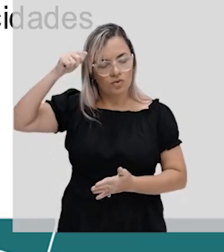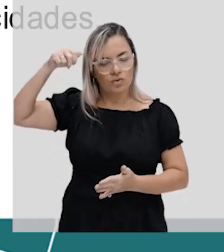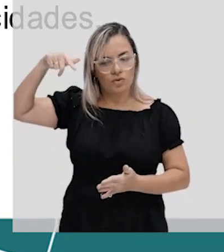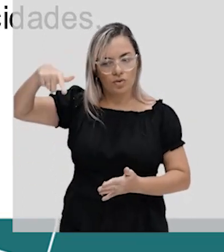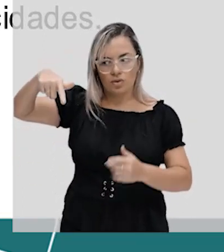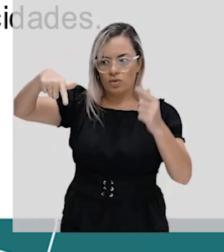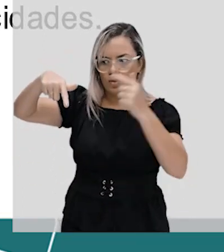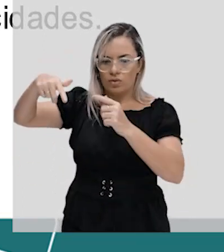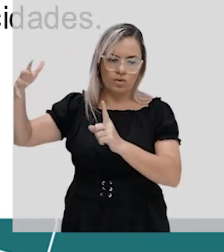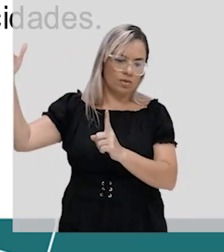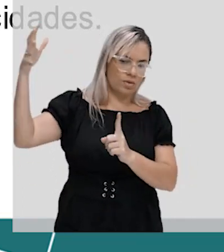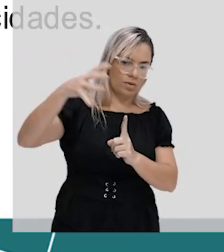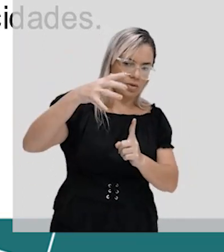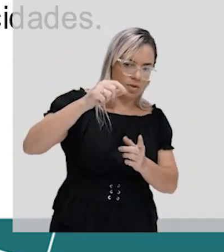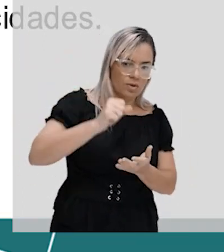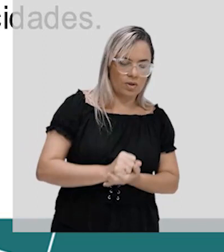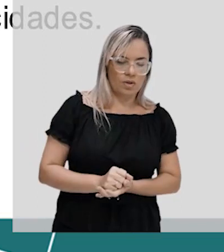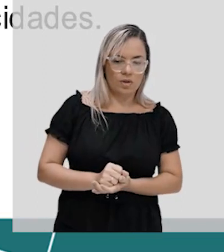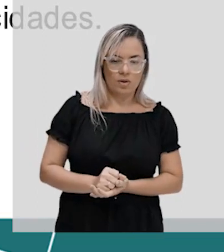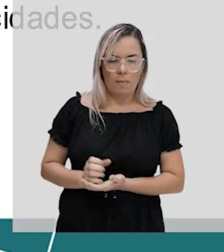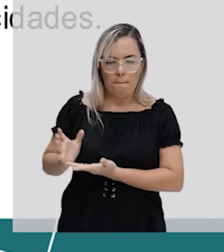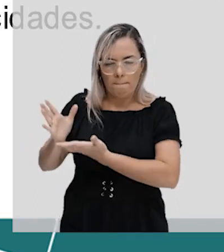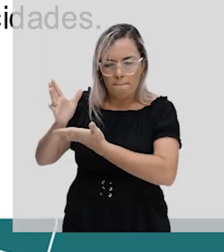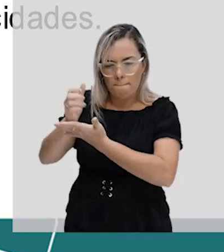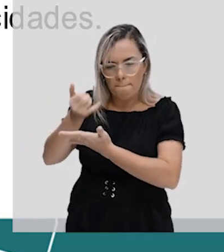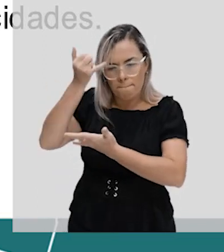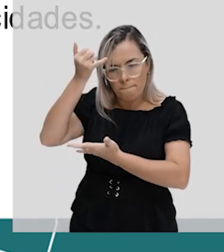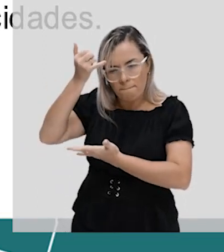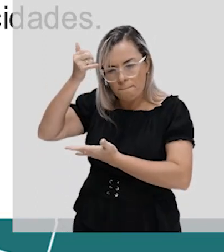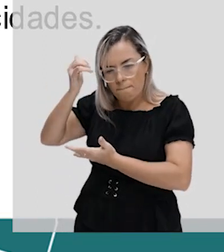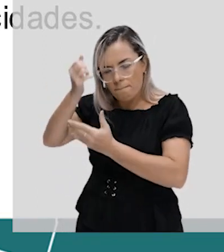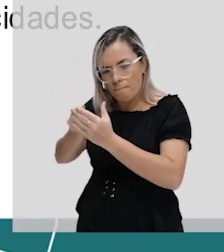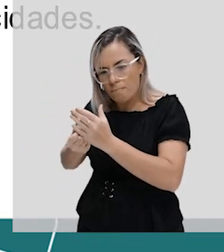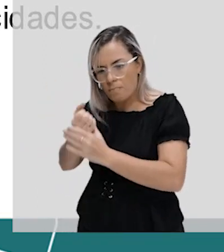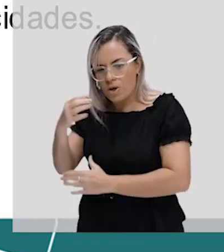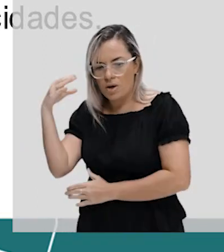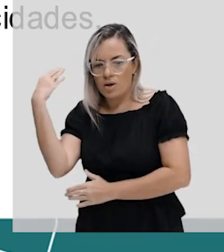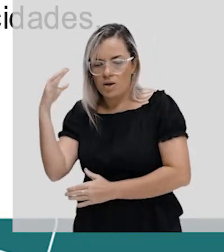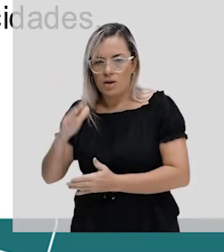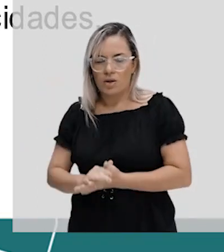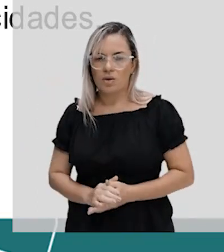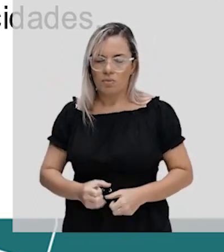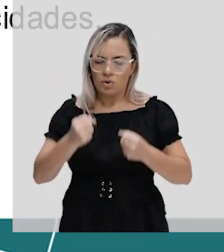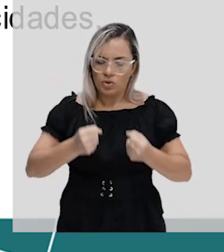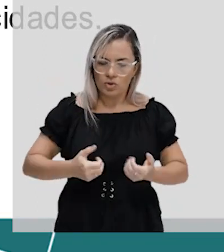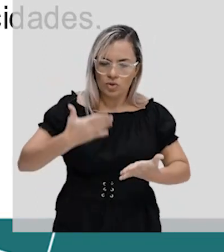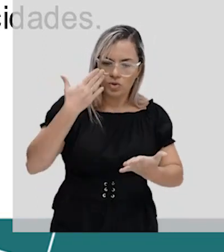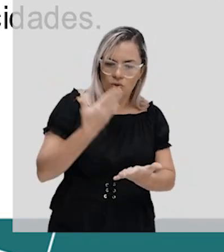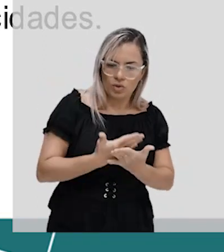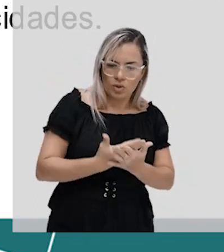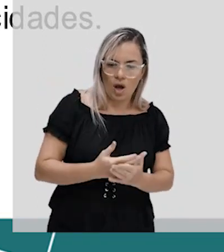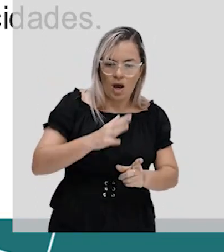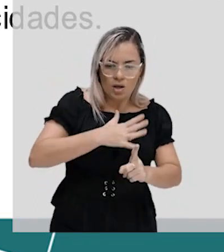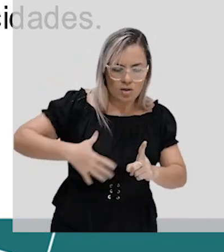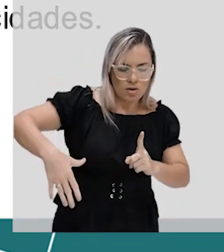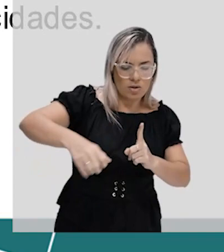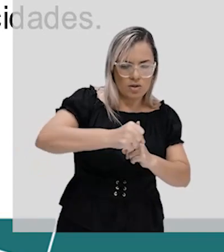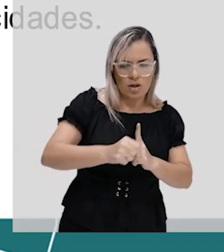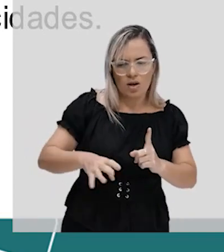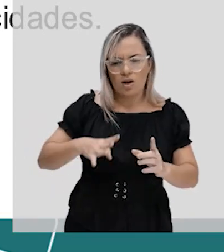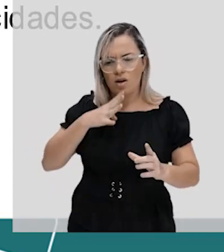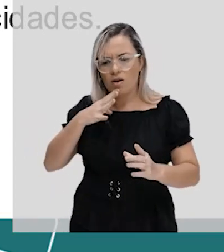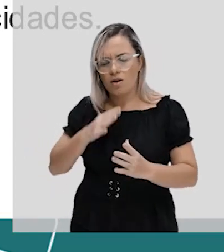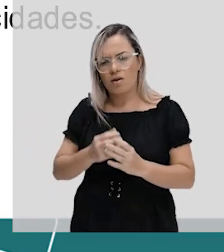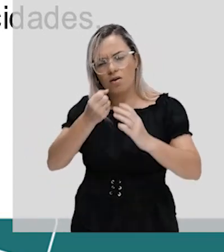da criação de uma ciência capaz de estudar a sociedade e suas características específicas e